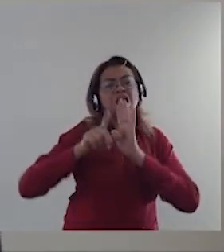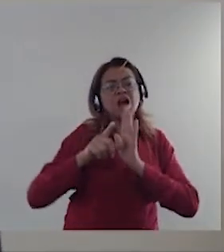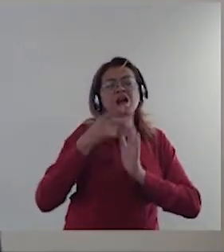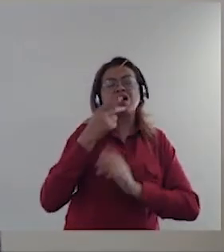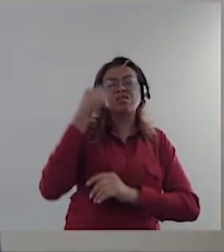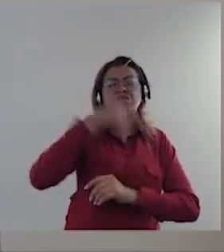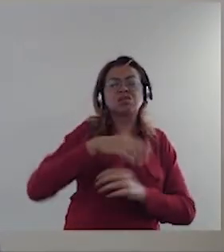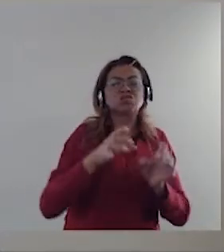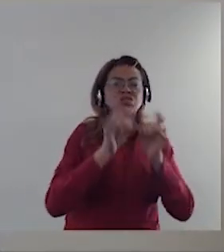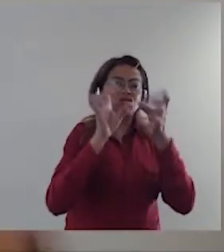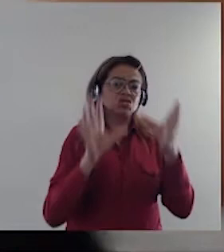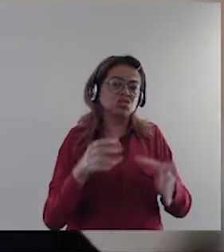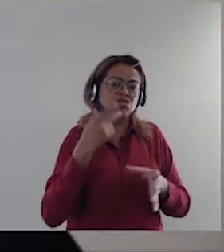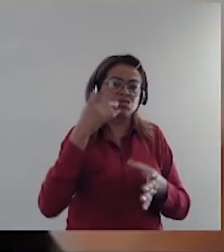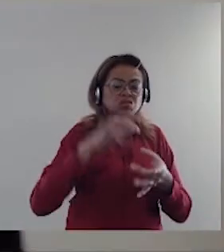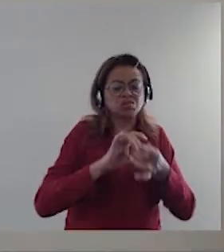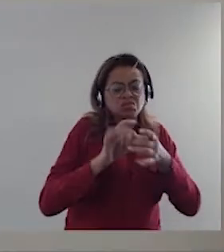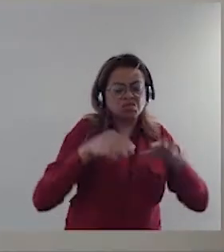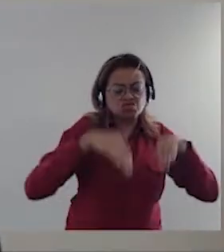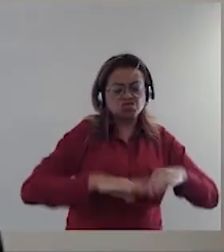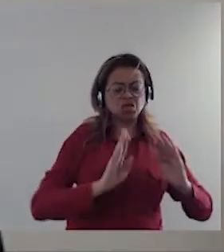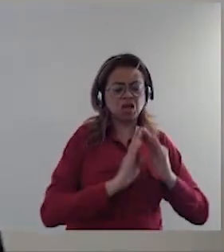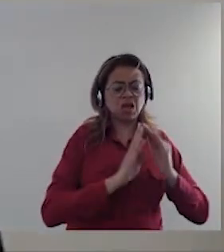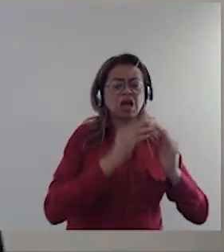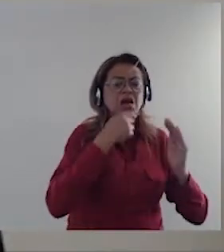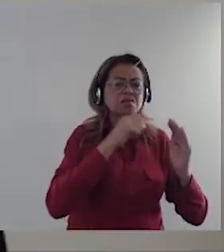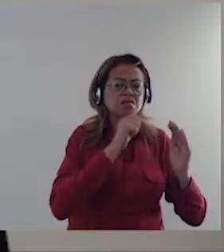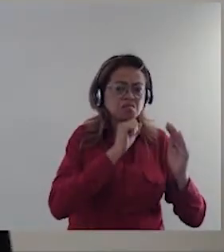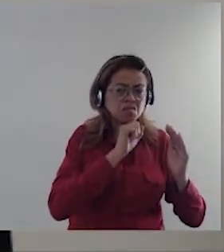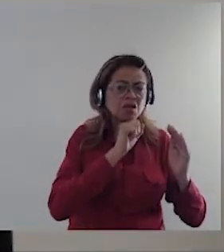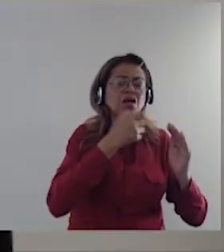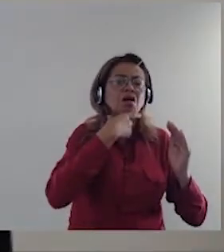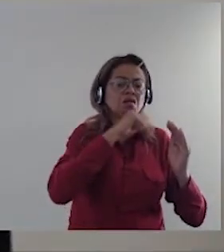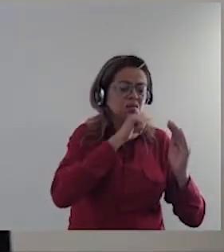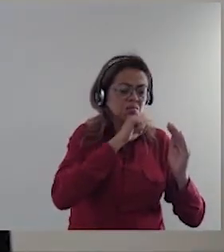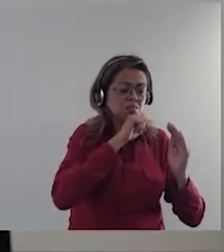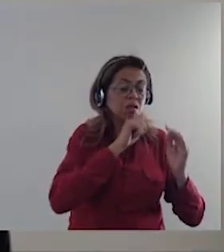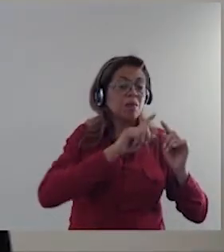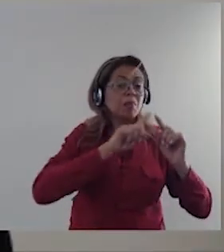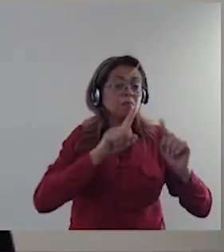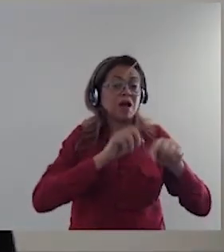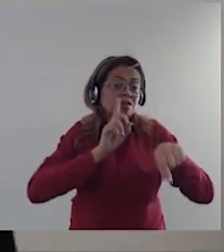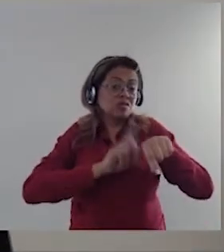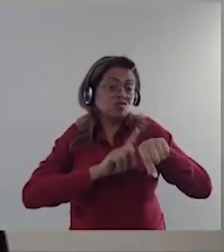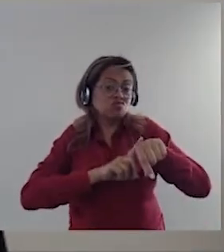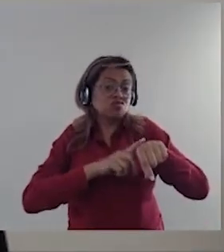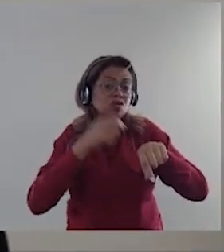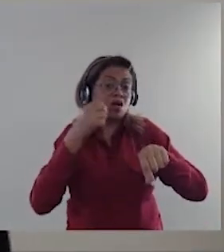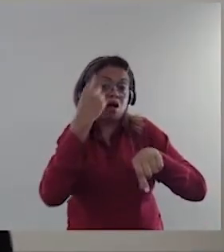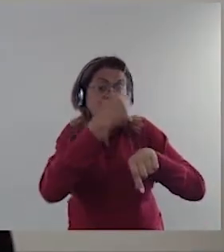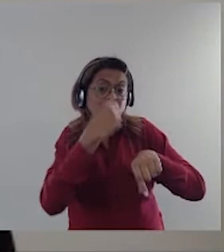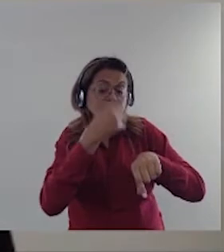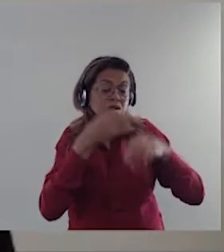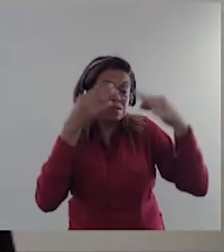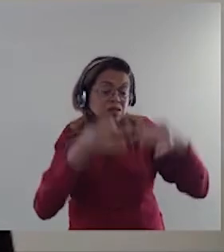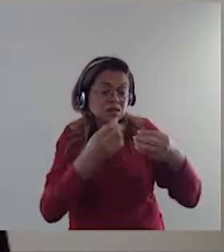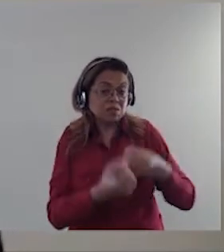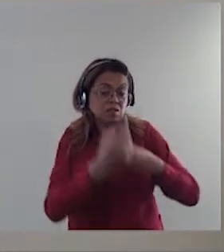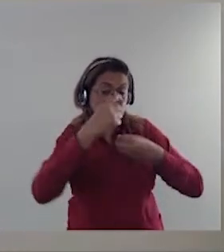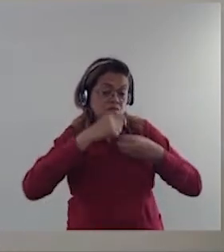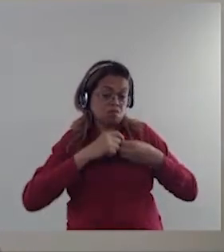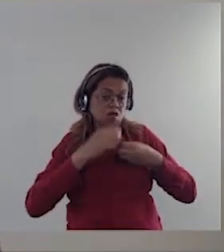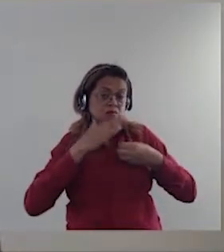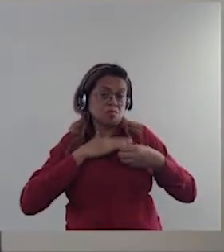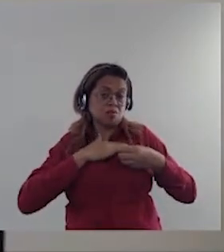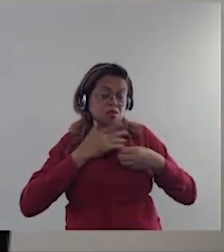de convivência do filho, ou ela estava exercendo o direito de convivência com o filho, e não me devolveu no horário que foi programado, era para devolver às